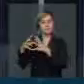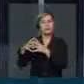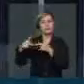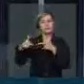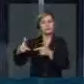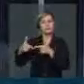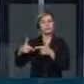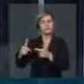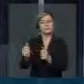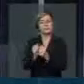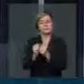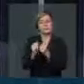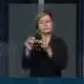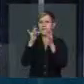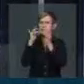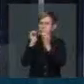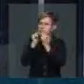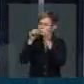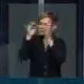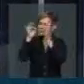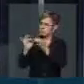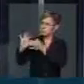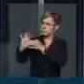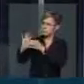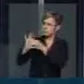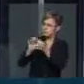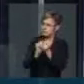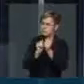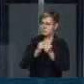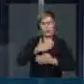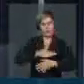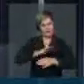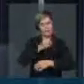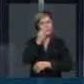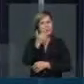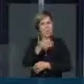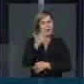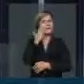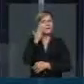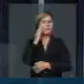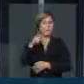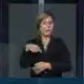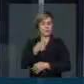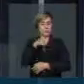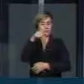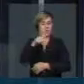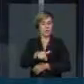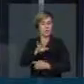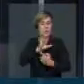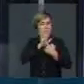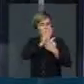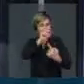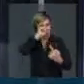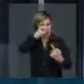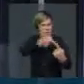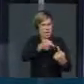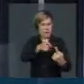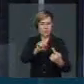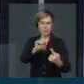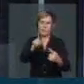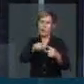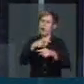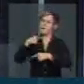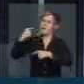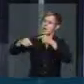com total coerência, com total tranquilidade, sabendo que não estamos aqui apenas para apontar dedo, e sim para